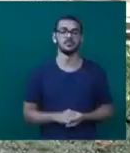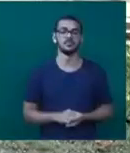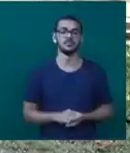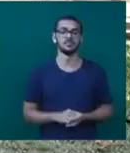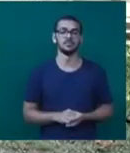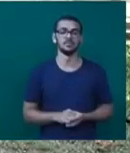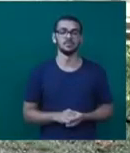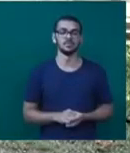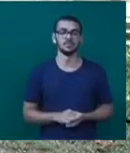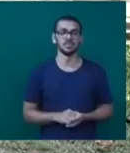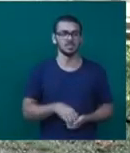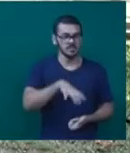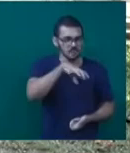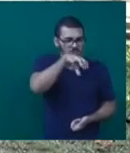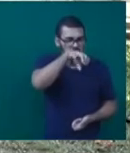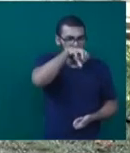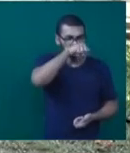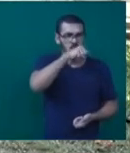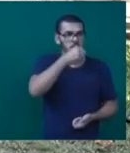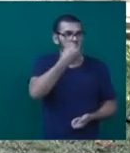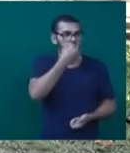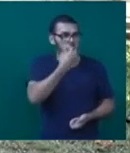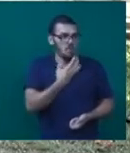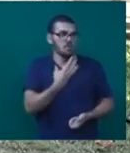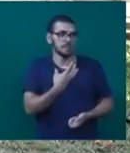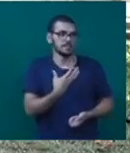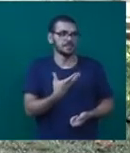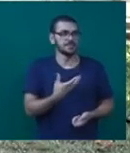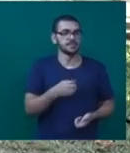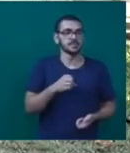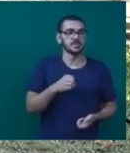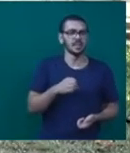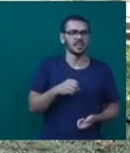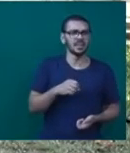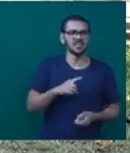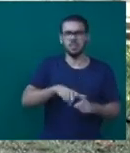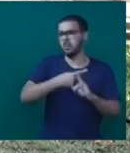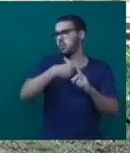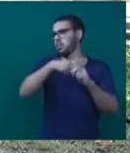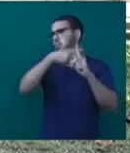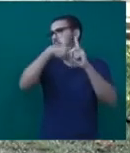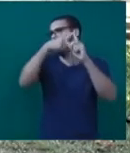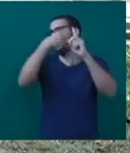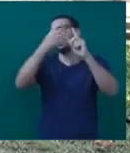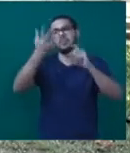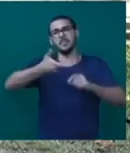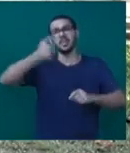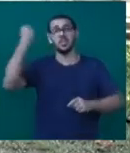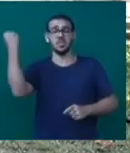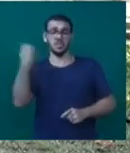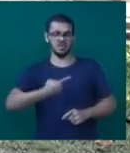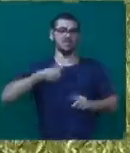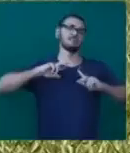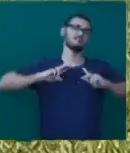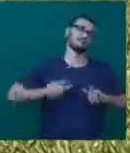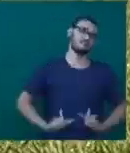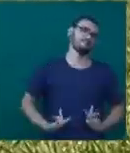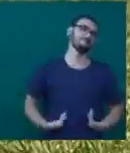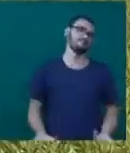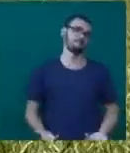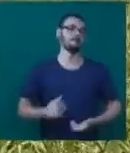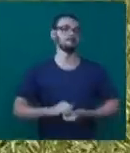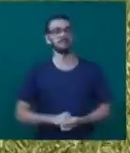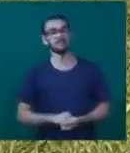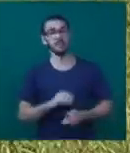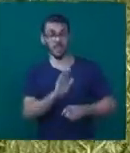Ele tem uma capacidade olfativa muito grande. Milhares de vezes melhor, mais potente, mais aguçado que o ser humano. A ajuda